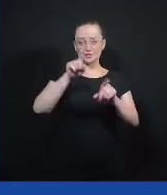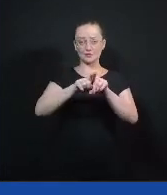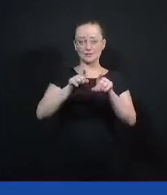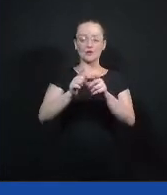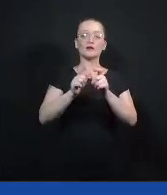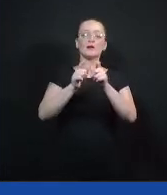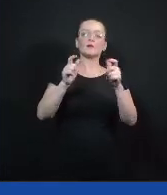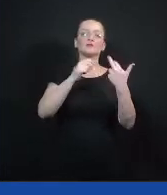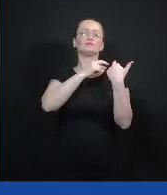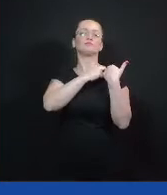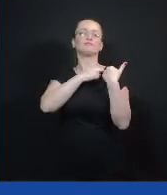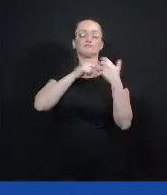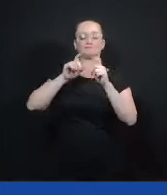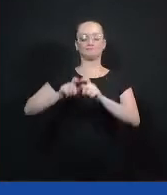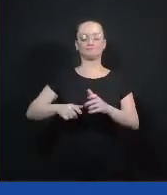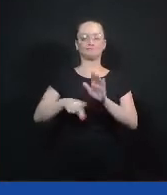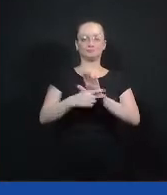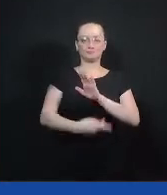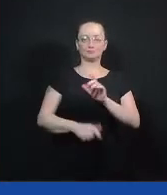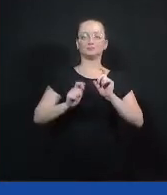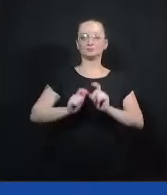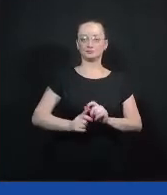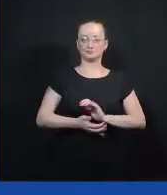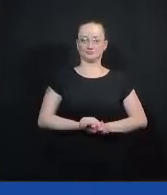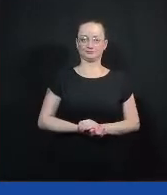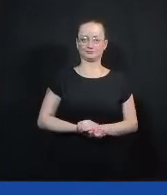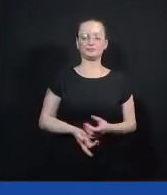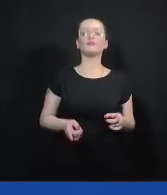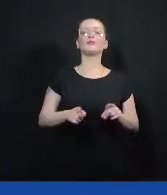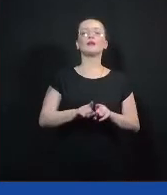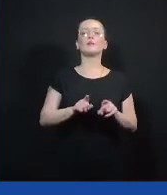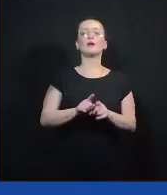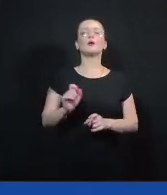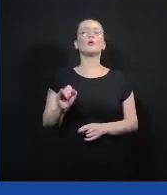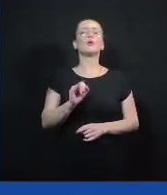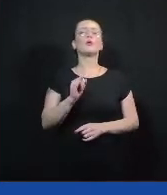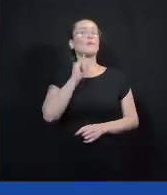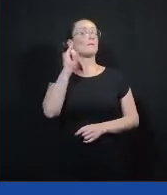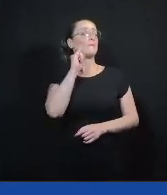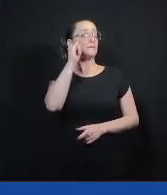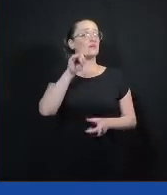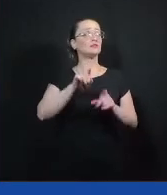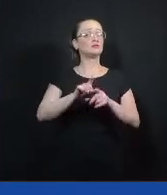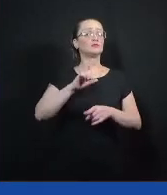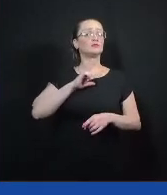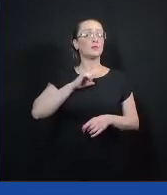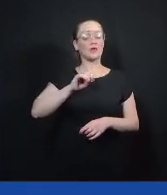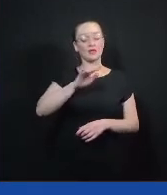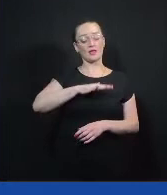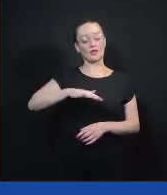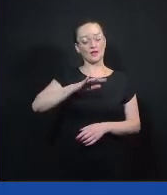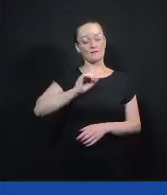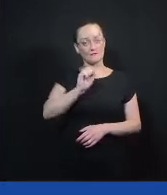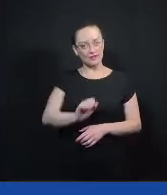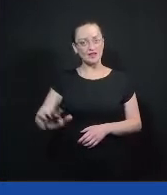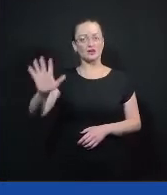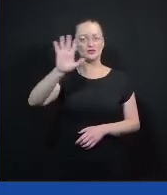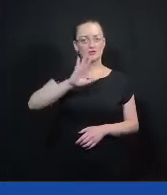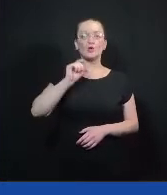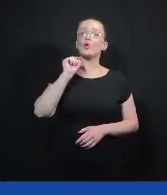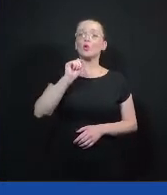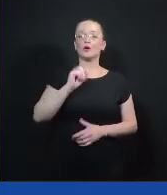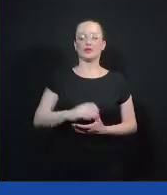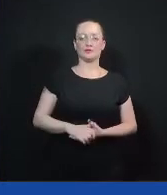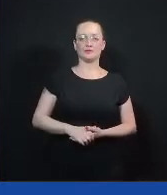dos representantes locais. Além disso, tem algo de muito importante, né, no arranjo federativo, é que é justamente